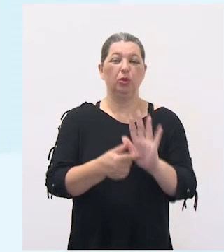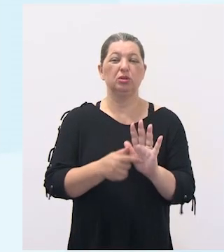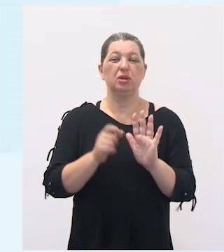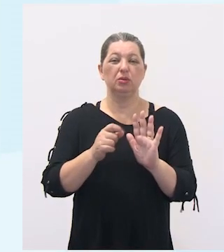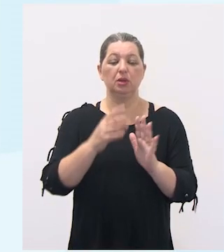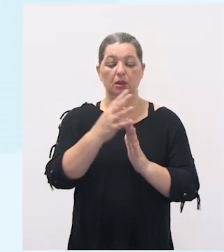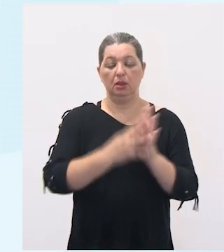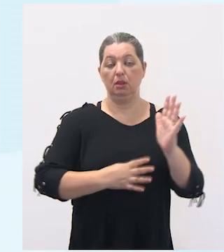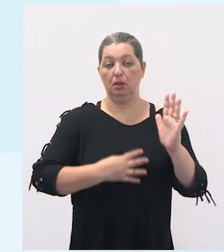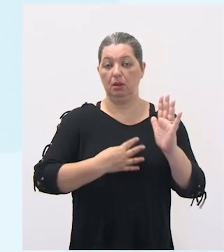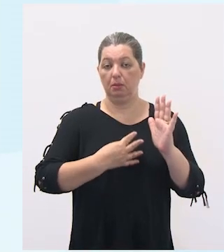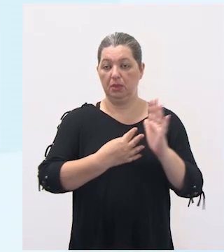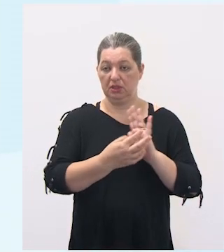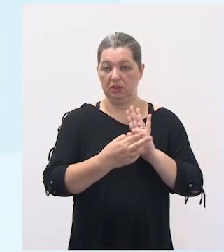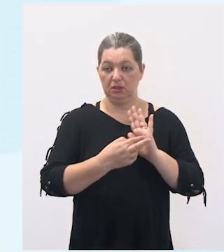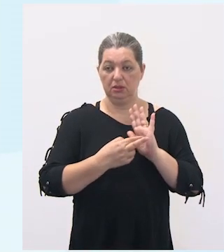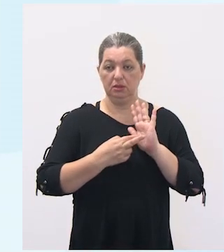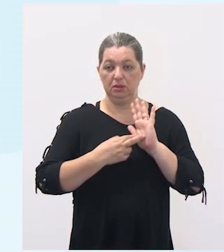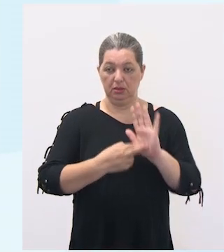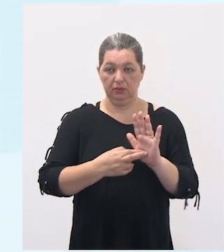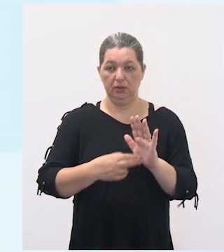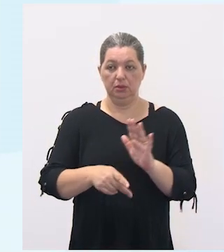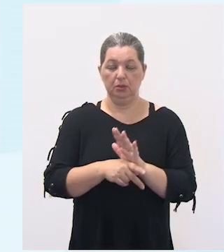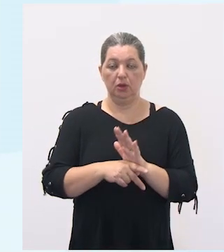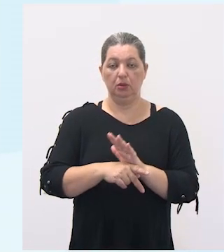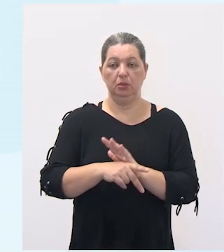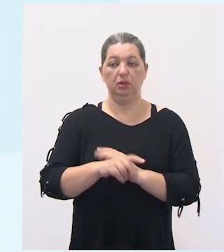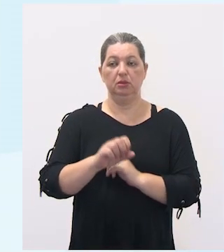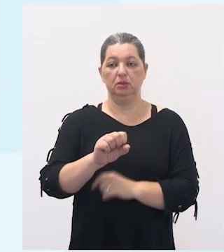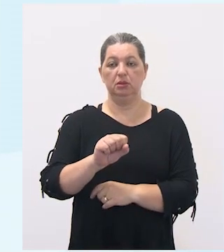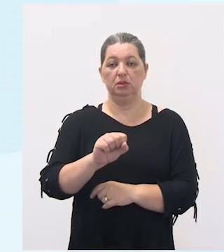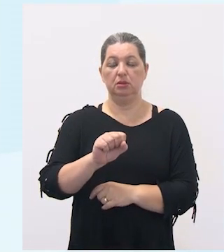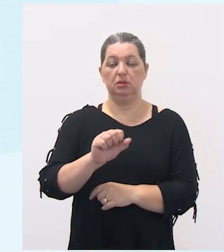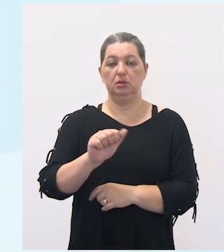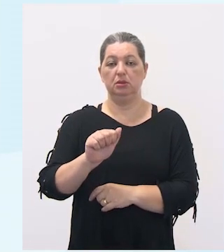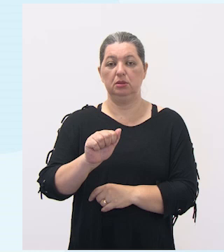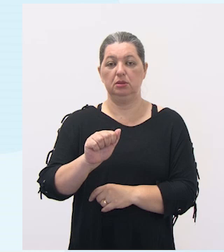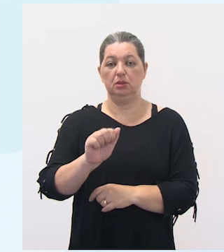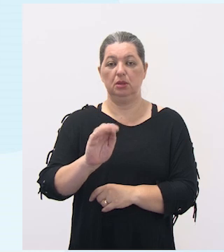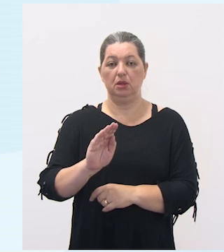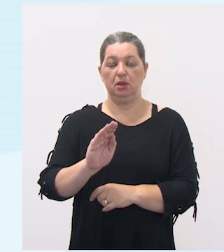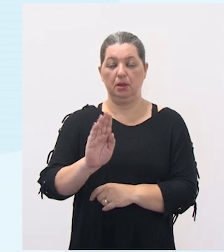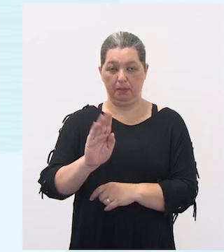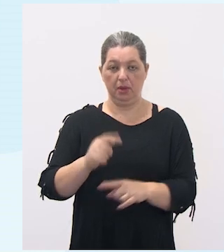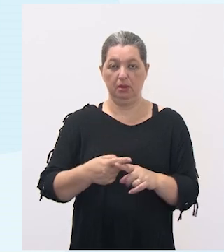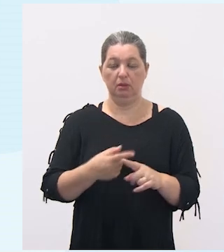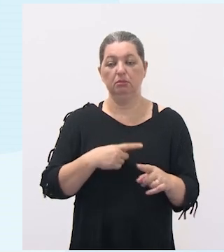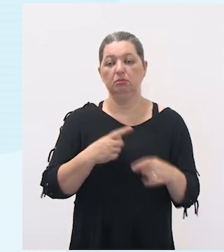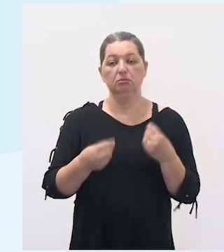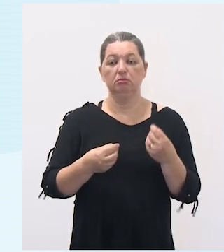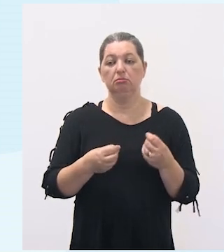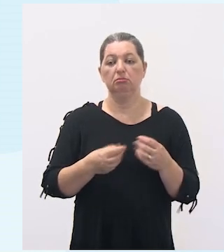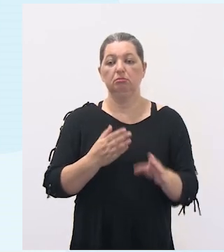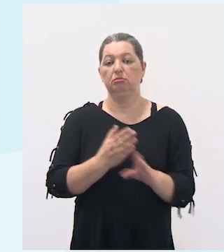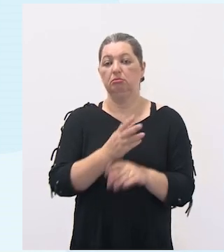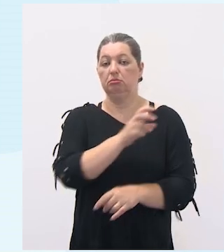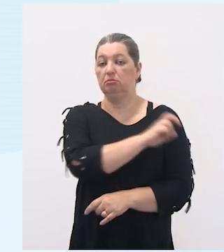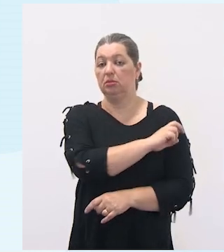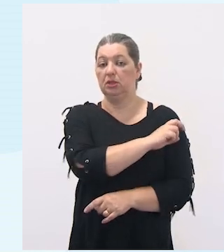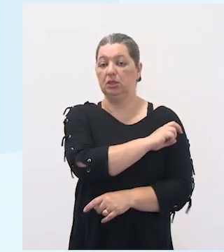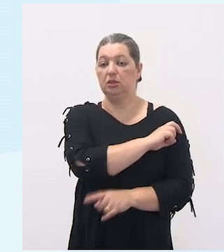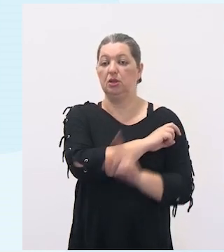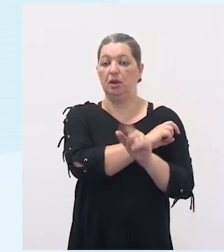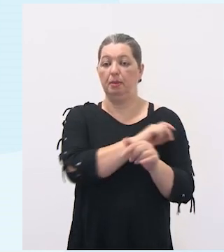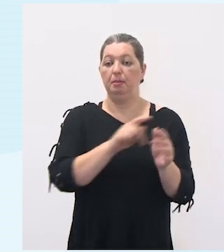na matriz de referência, na escala de proficiência do SAEB, onde se encontra essa habilidade, né? Por exemplo, no 5º ano, ela está no